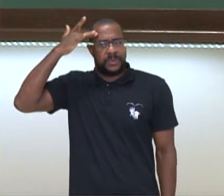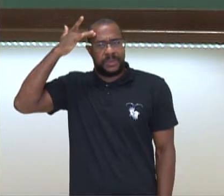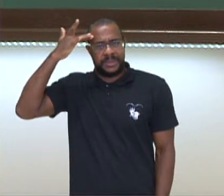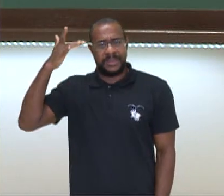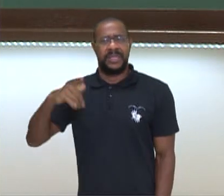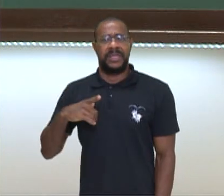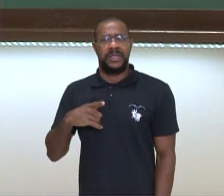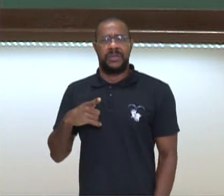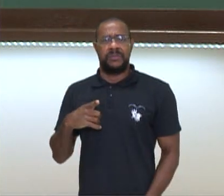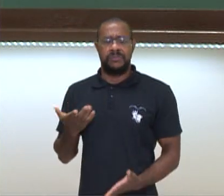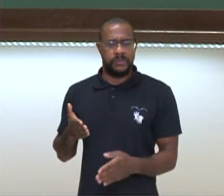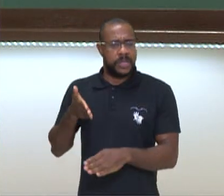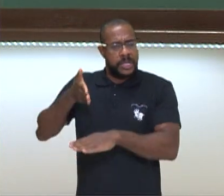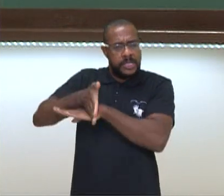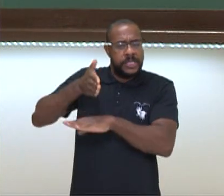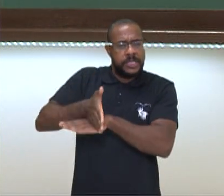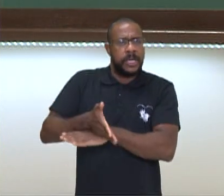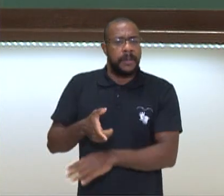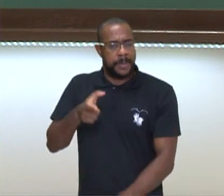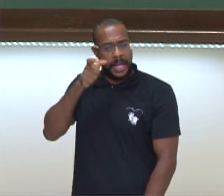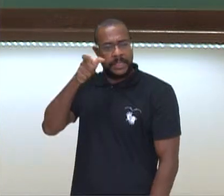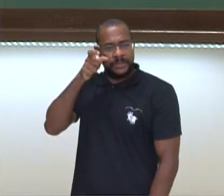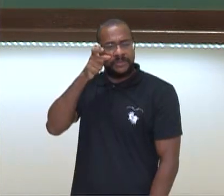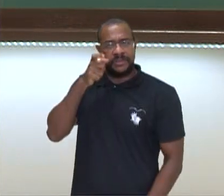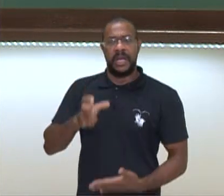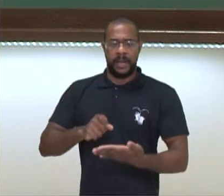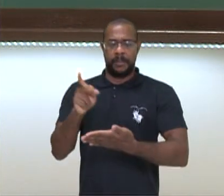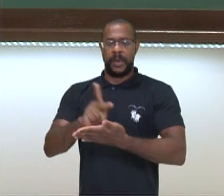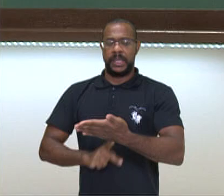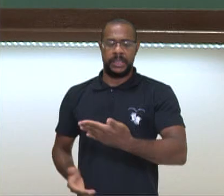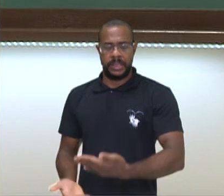que delícia! Uma tarde de sarau poético.